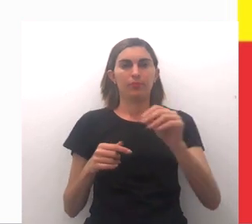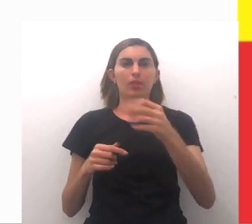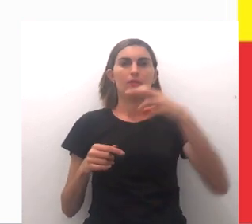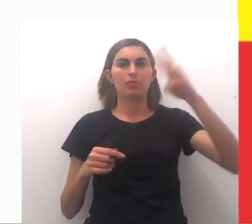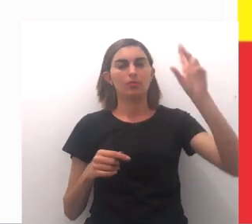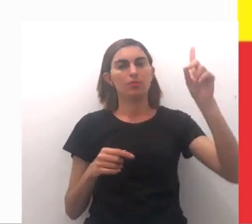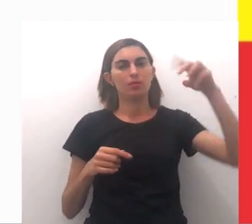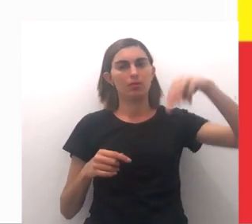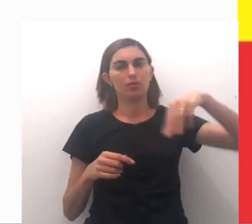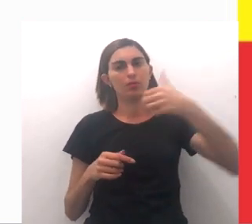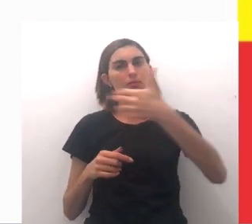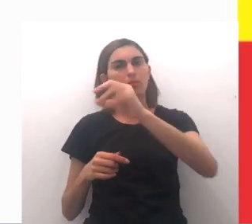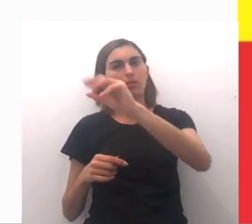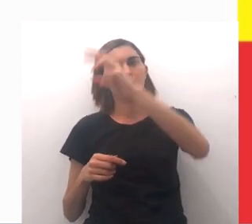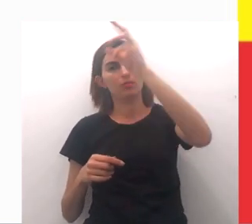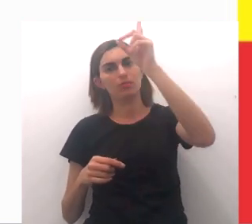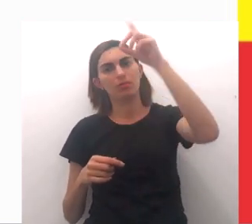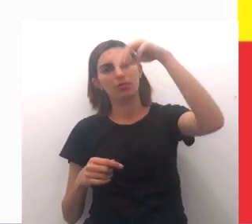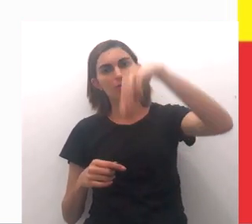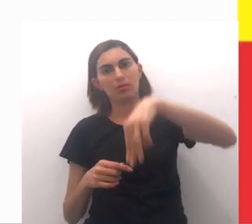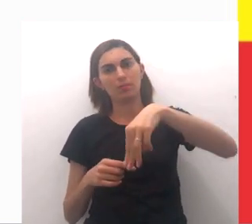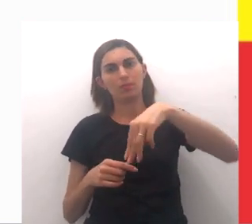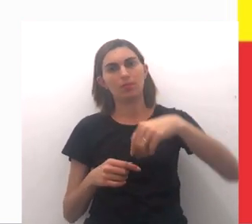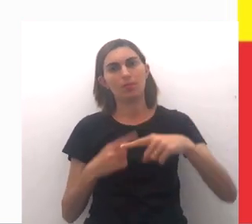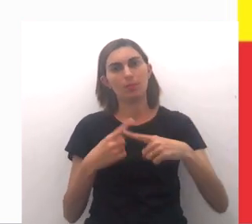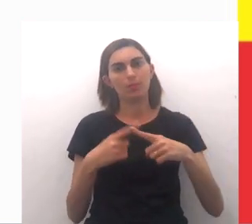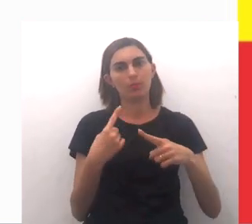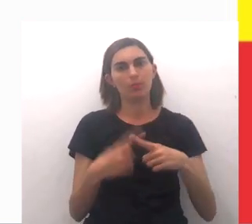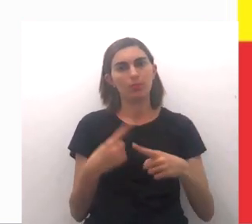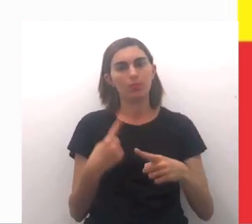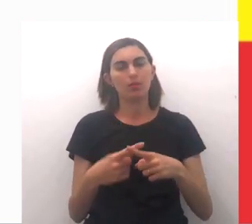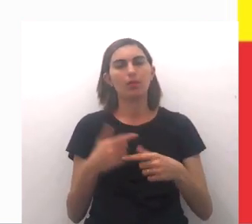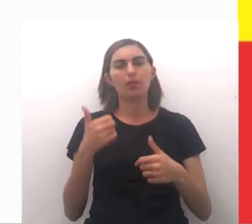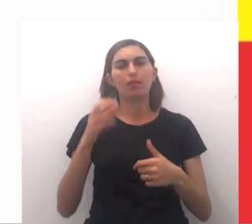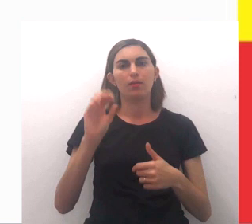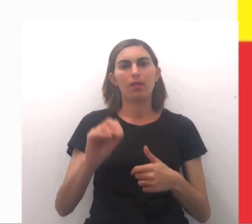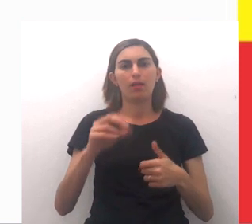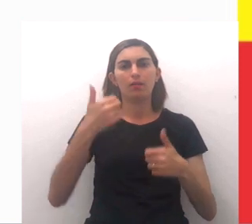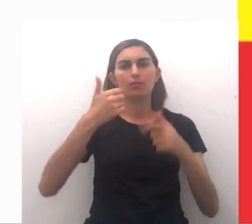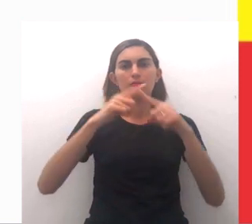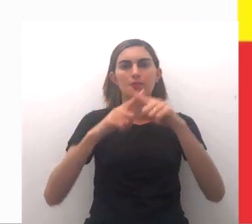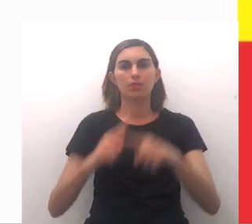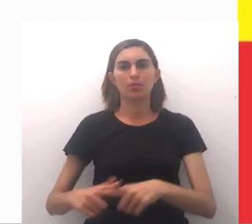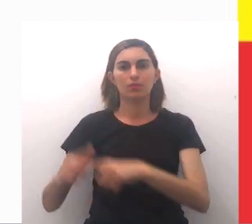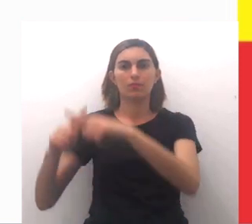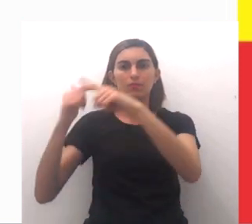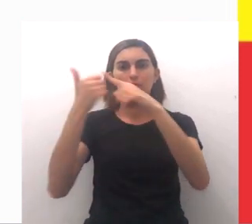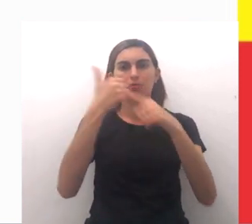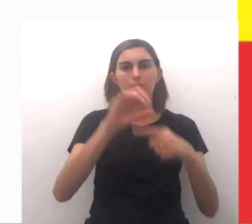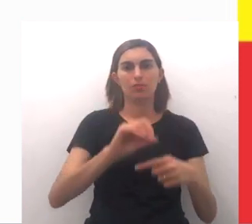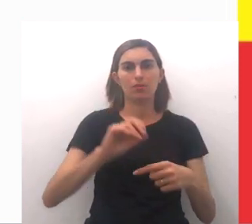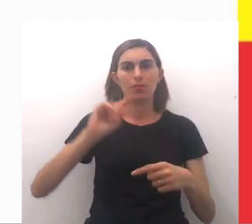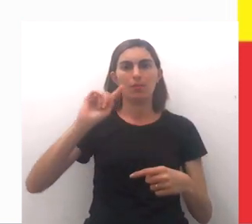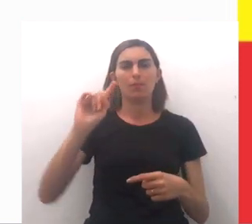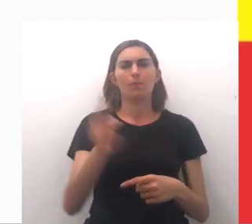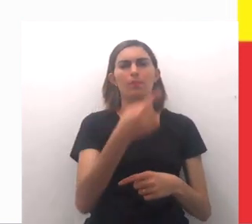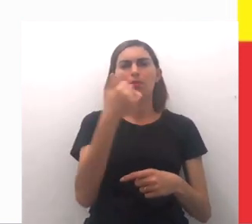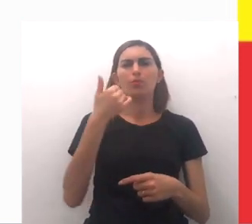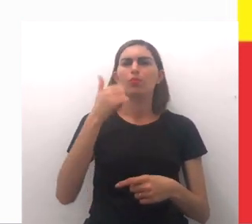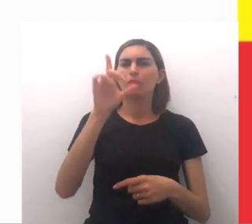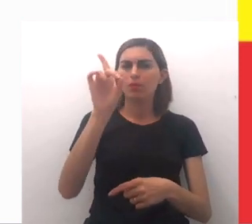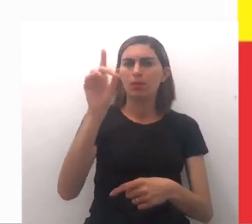decímetros, 10 decímetros e 10 decímetros. Por quê? 10 vezes 10 vezes 10 dá 1000 decímetros